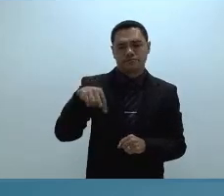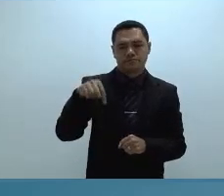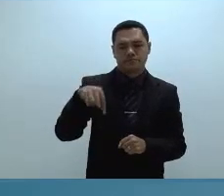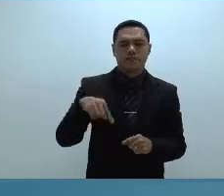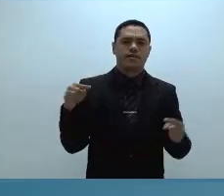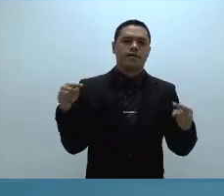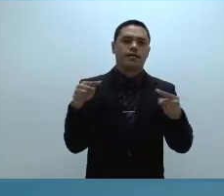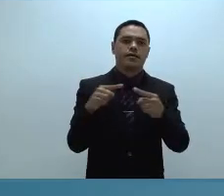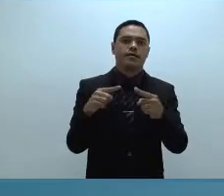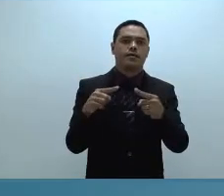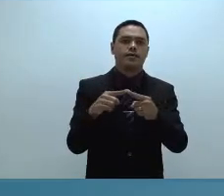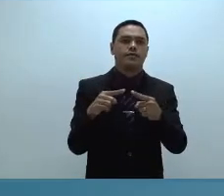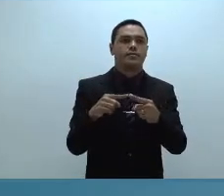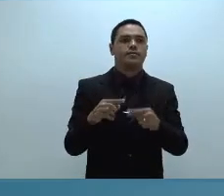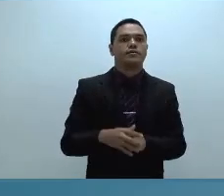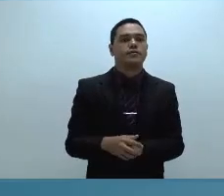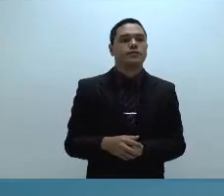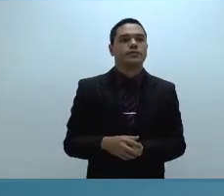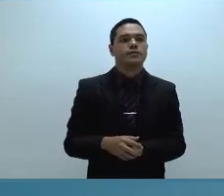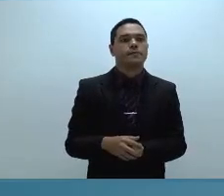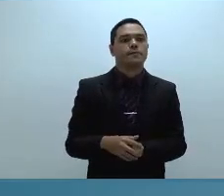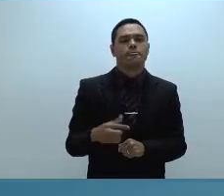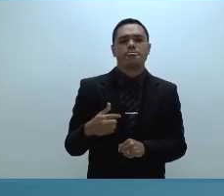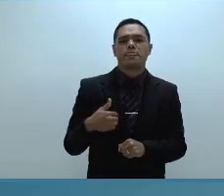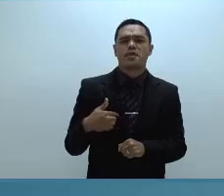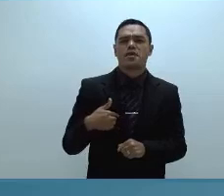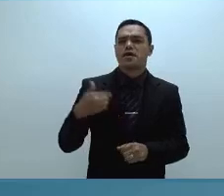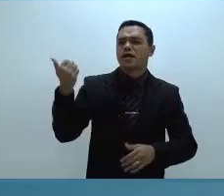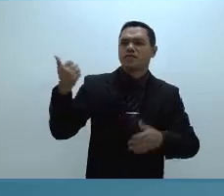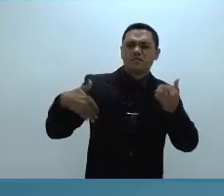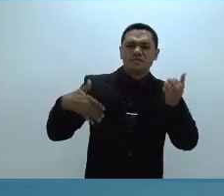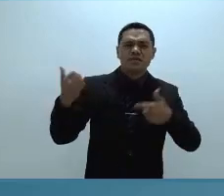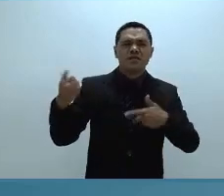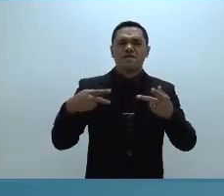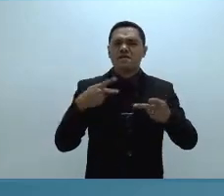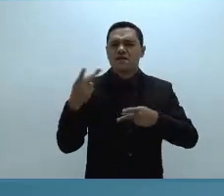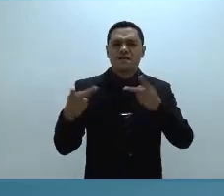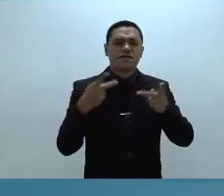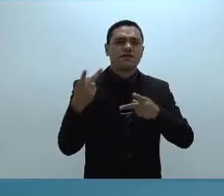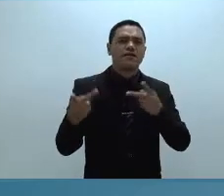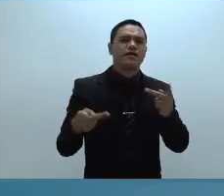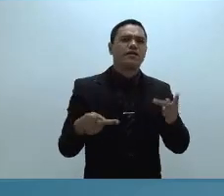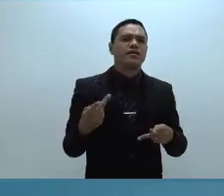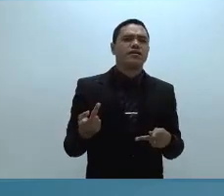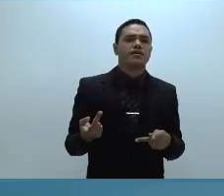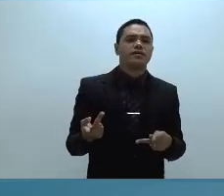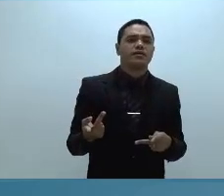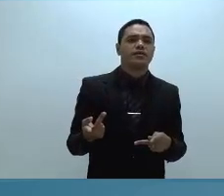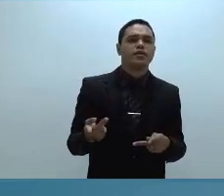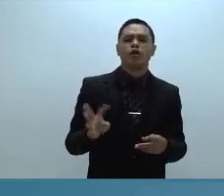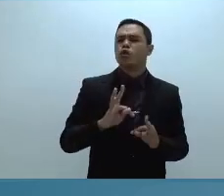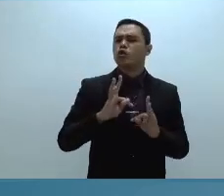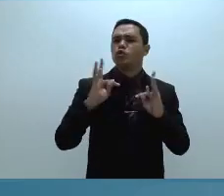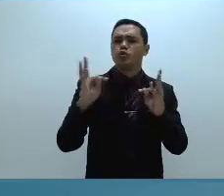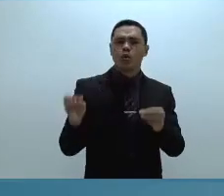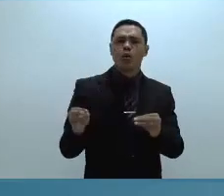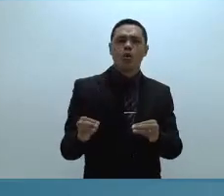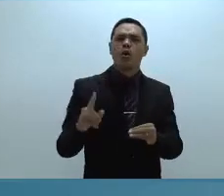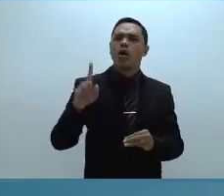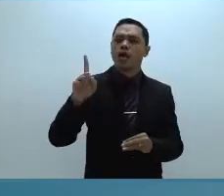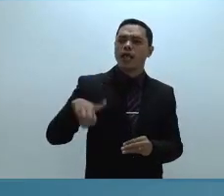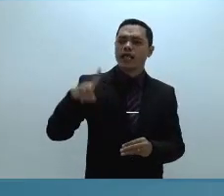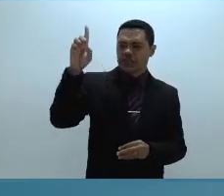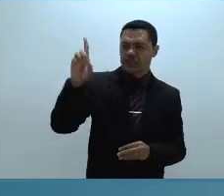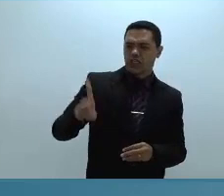Roberto, neste caso específico. Eu não estou a dizer, neste momento, que tudo vai para o